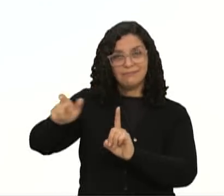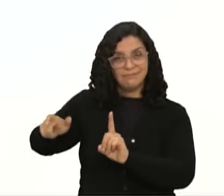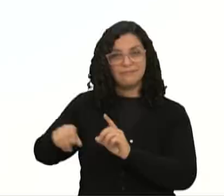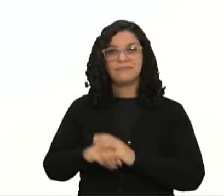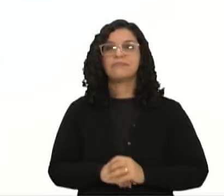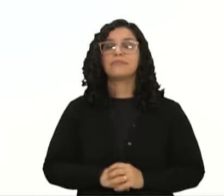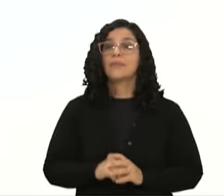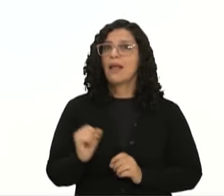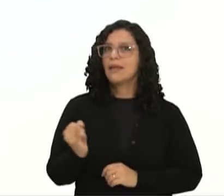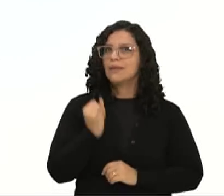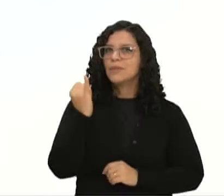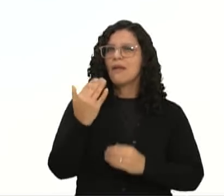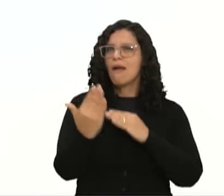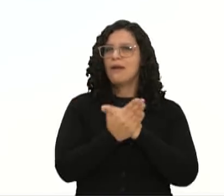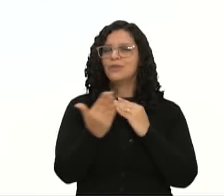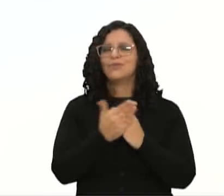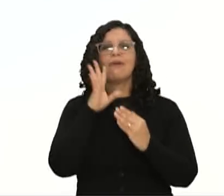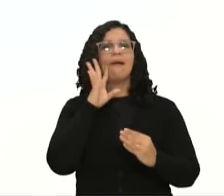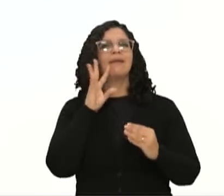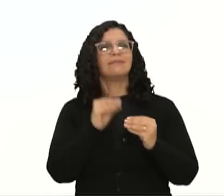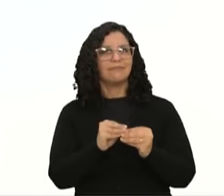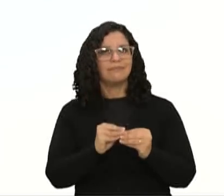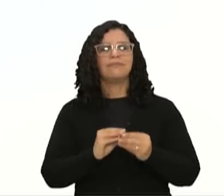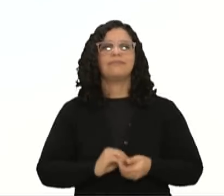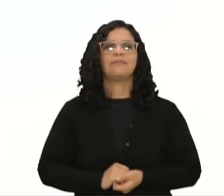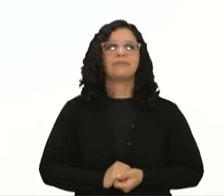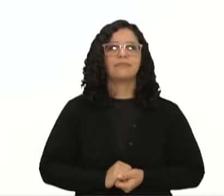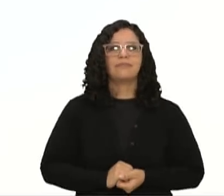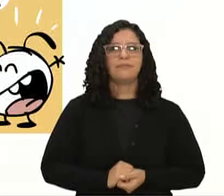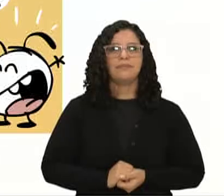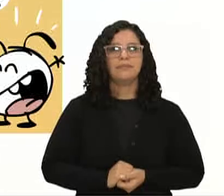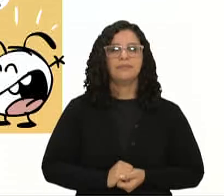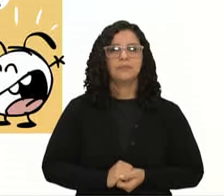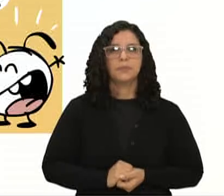personagens, isso também ajuda muito na interpretação.